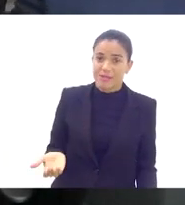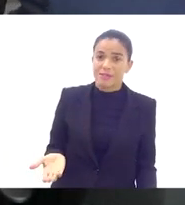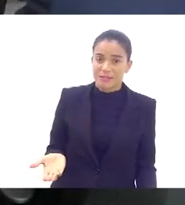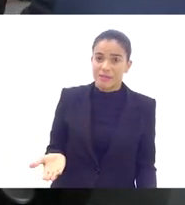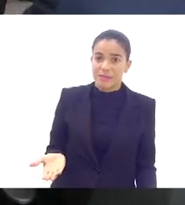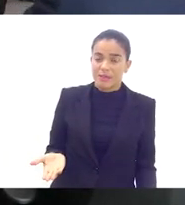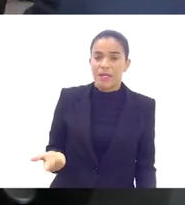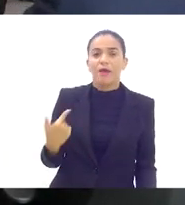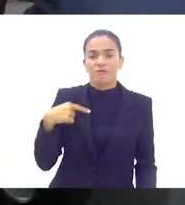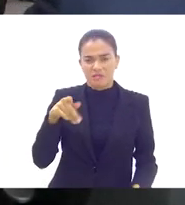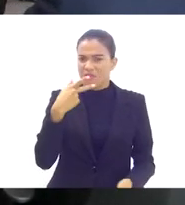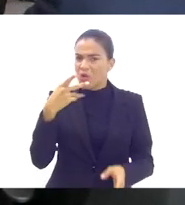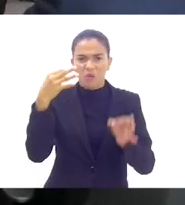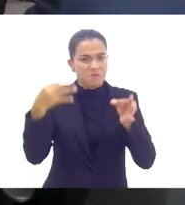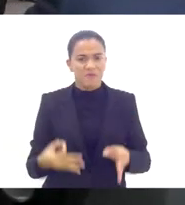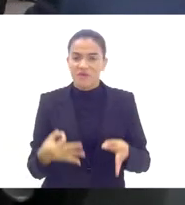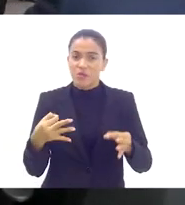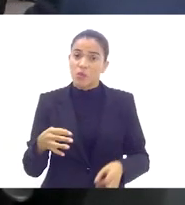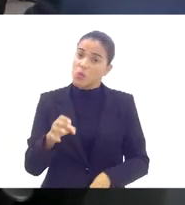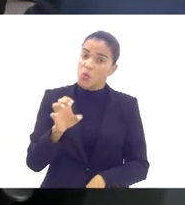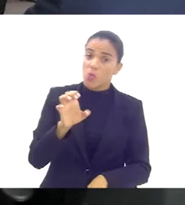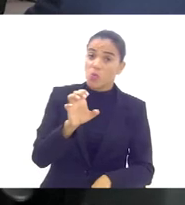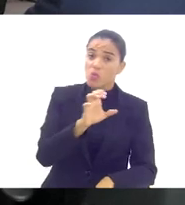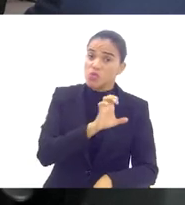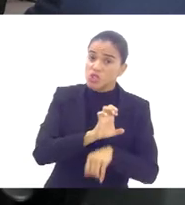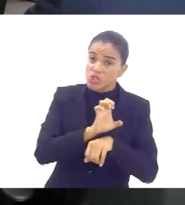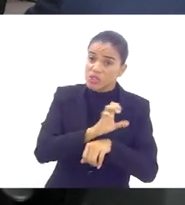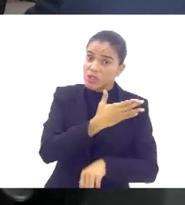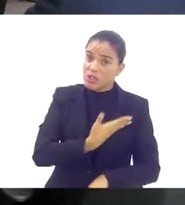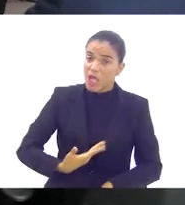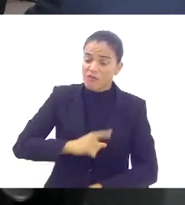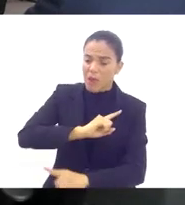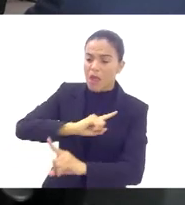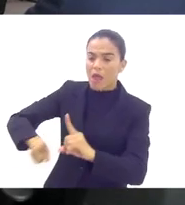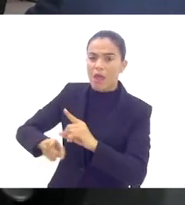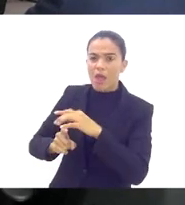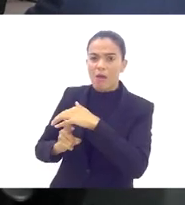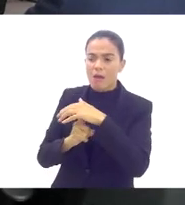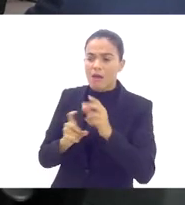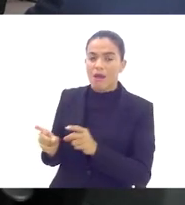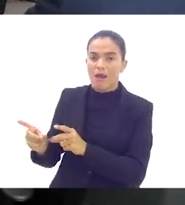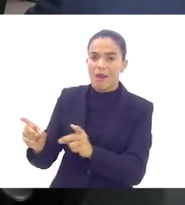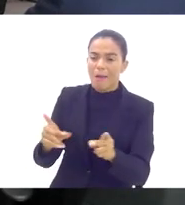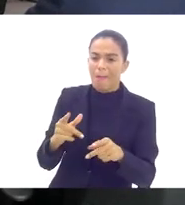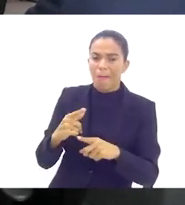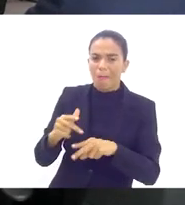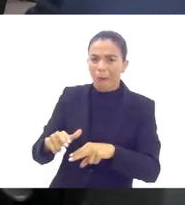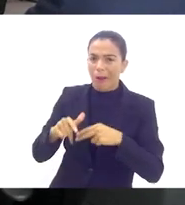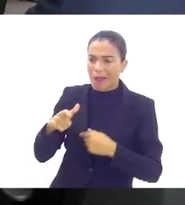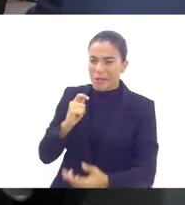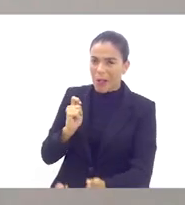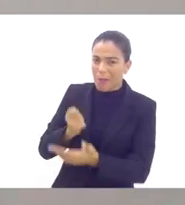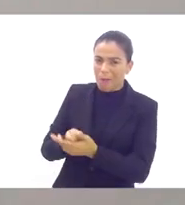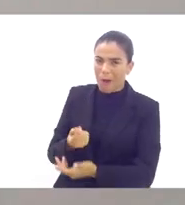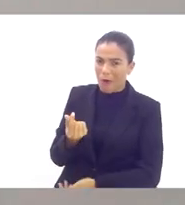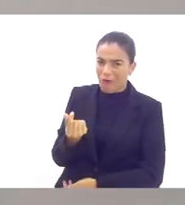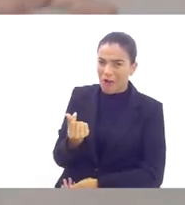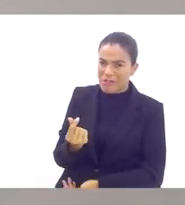você colocou muito bem, o Estado vai reprimir o ambulante, está reprimindo porque o ambulante não pagou a taxinha da